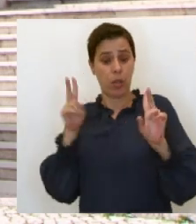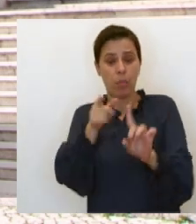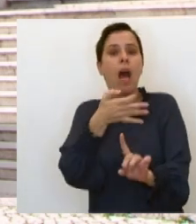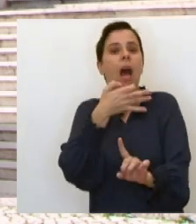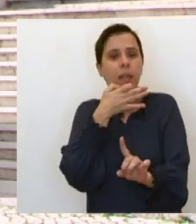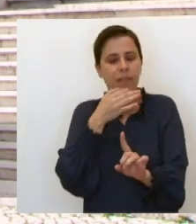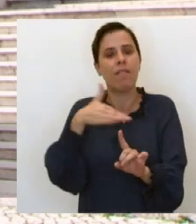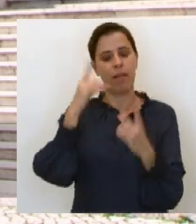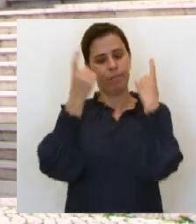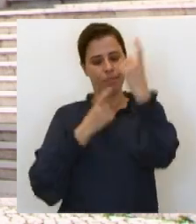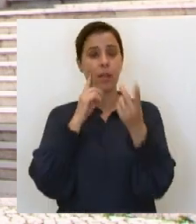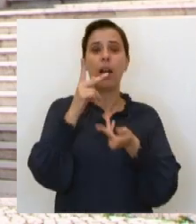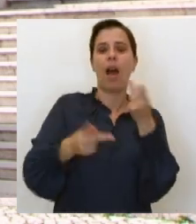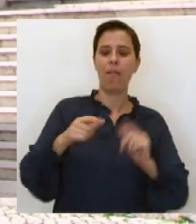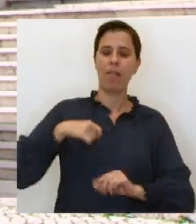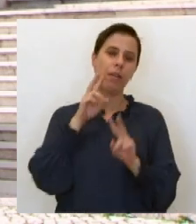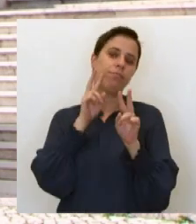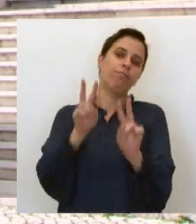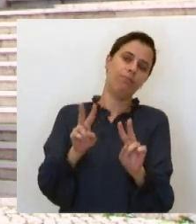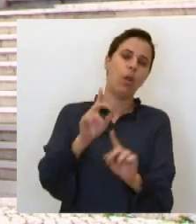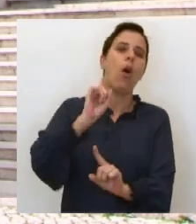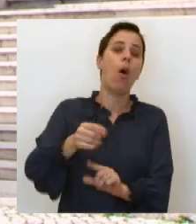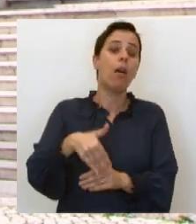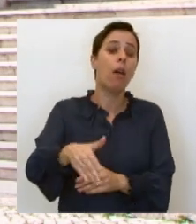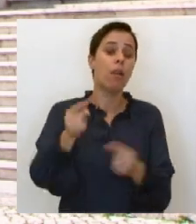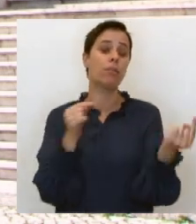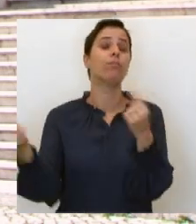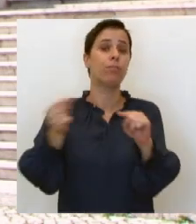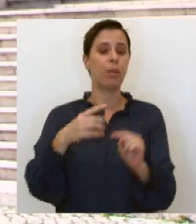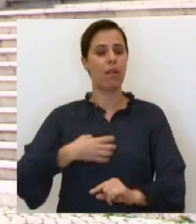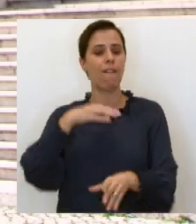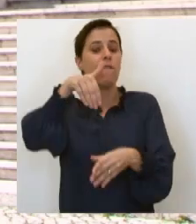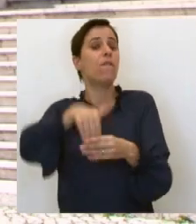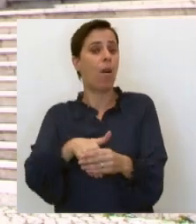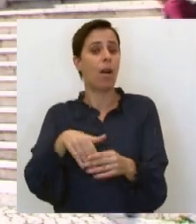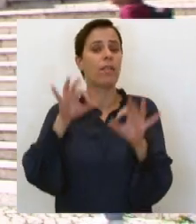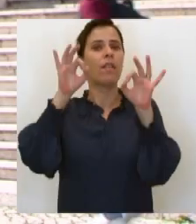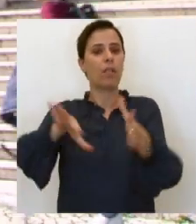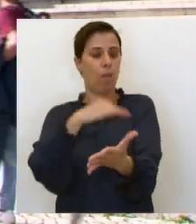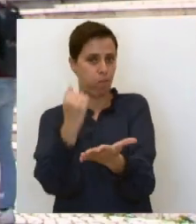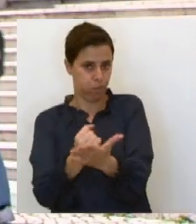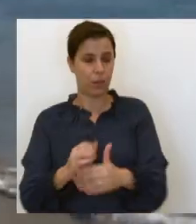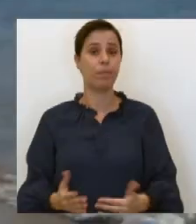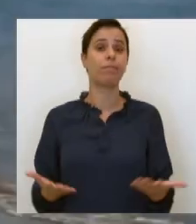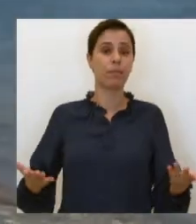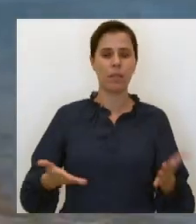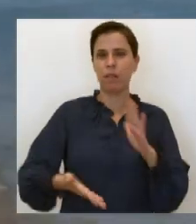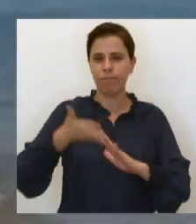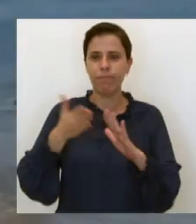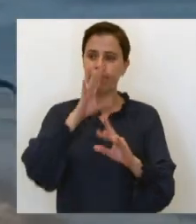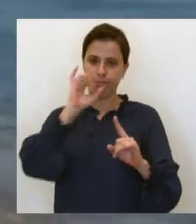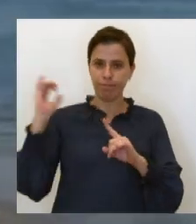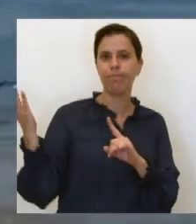disponibilidade será tida em conta na avaliação que os verdes fizerem quando discutirem o sentido de voto em votação final global. A